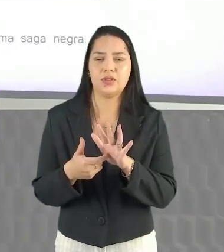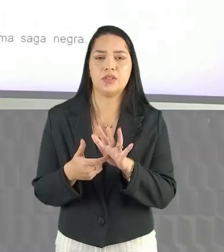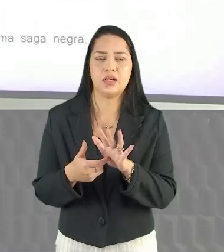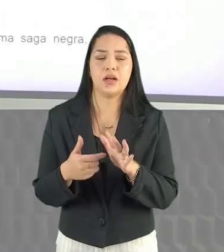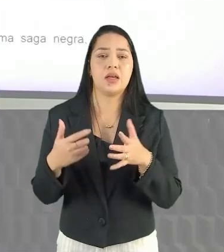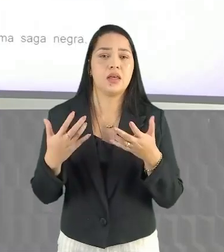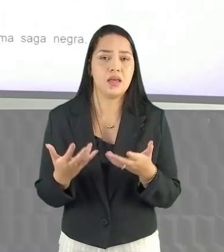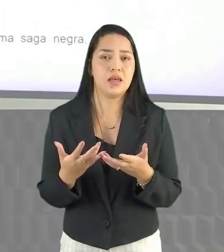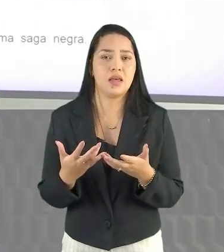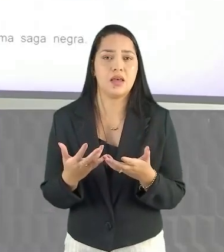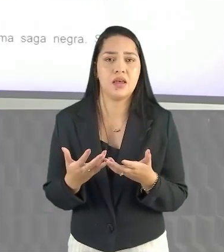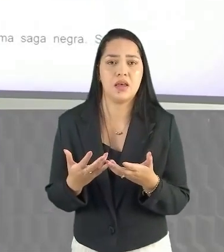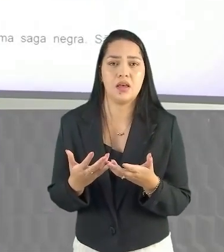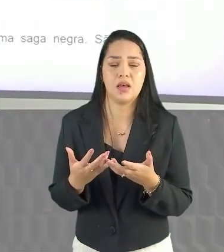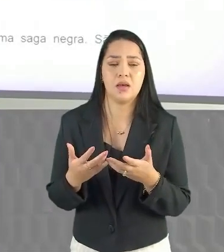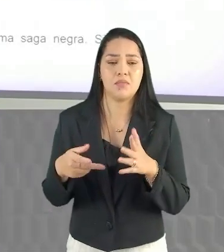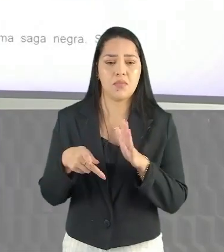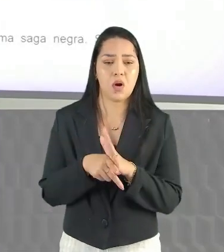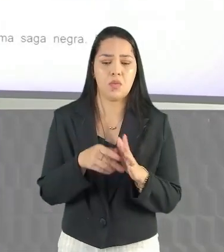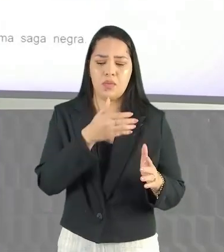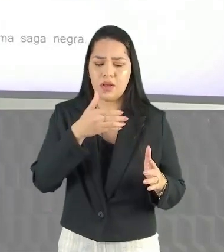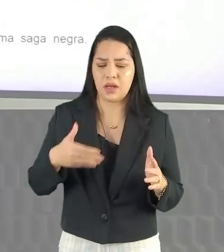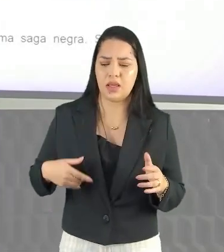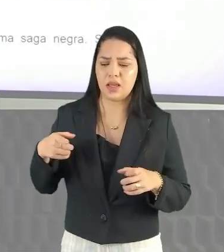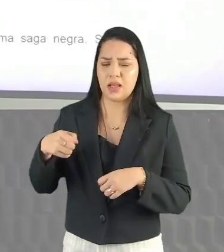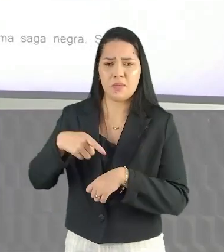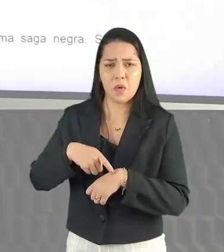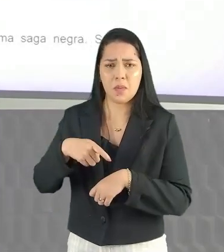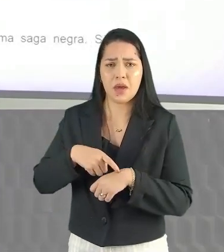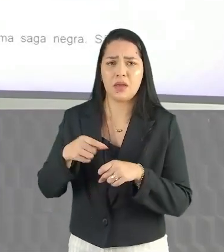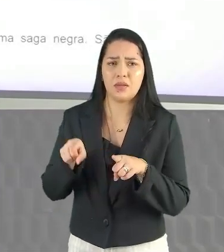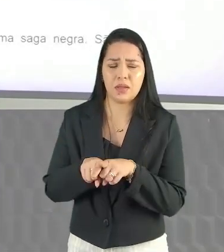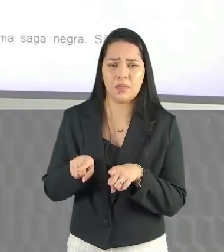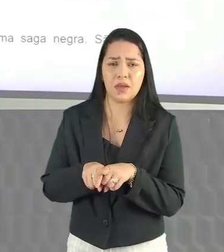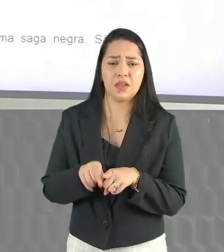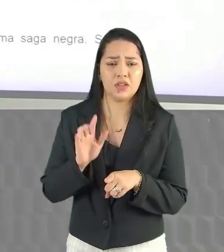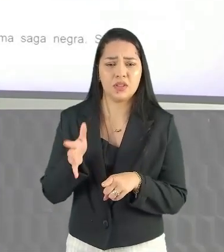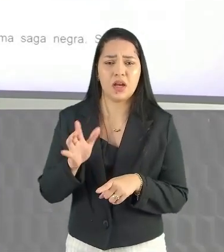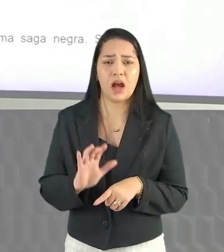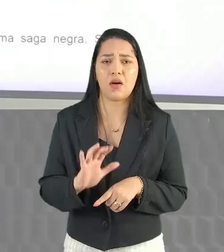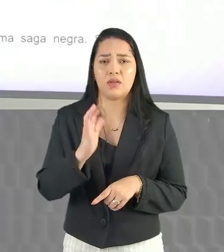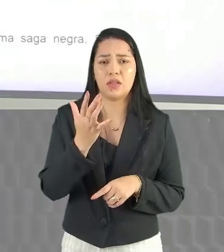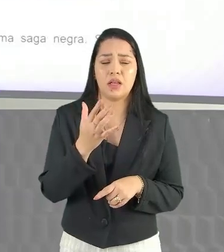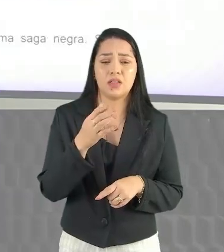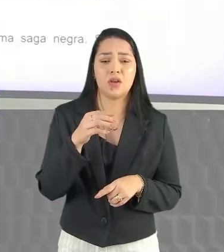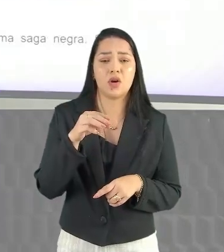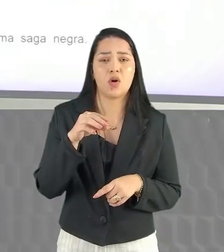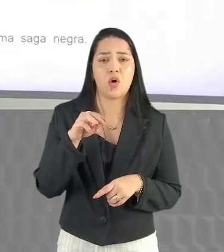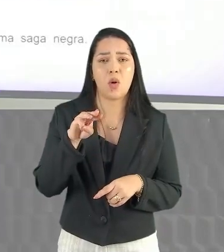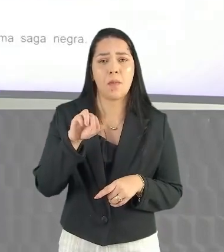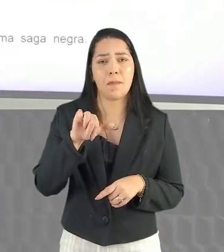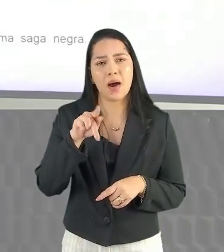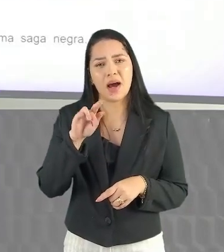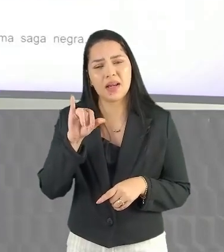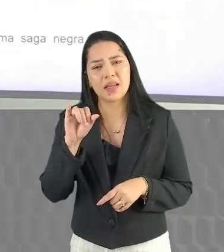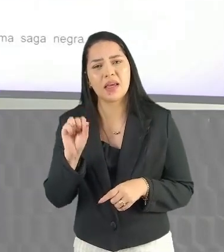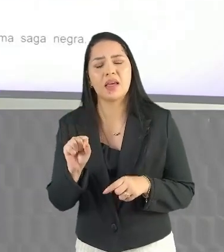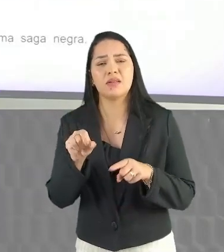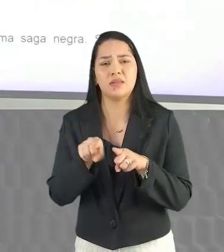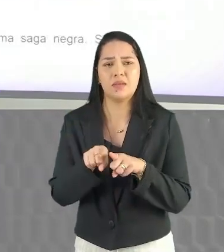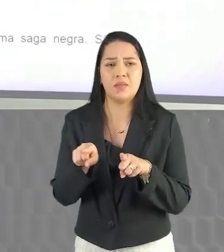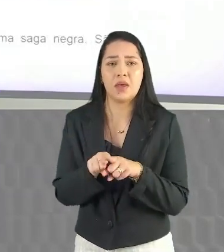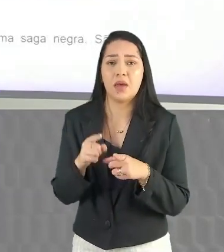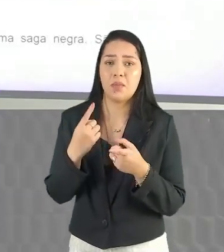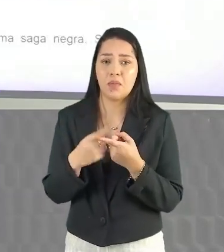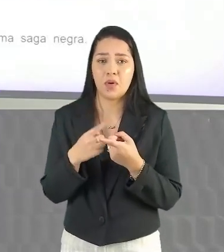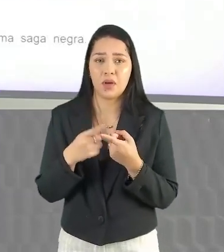né, o regime republicano naquele momento. E aí, claro, a revolta da Chibata ela acontece com marinheiros, né, com a Marinha Brasileira.